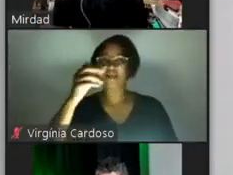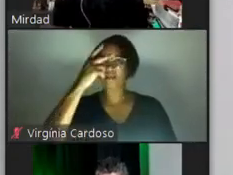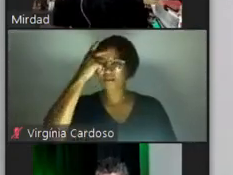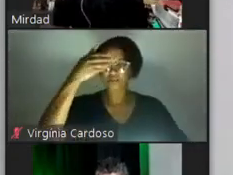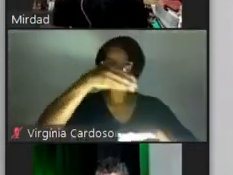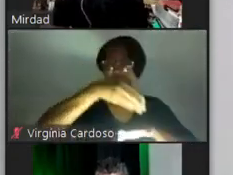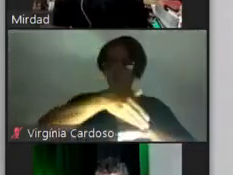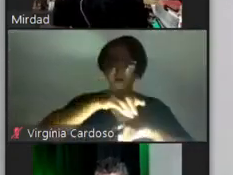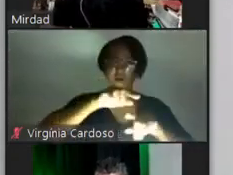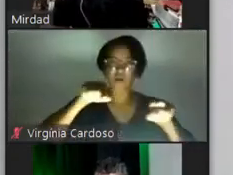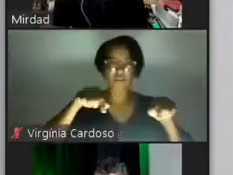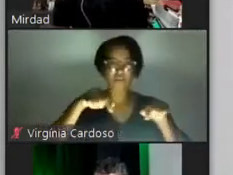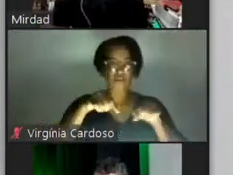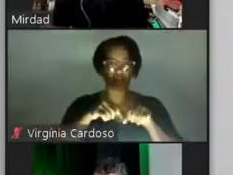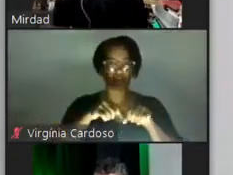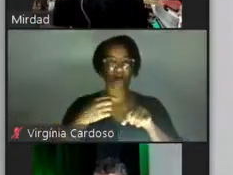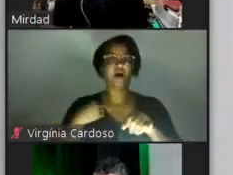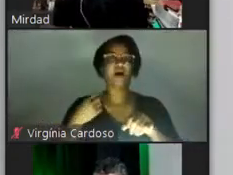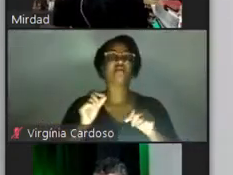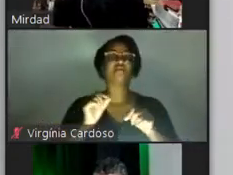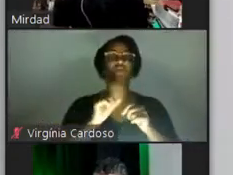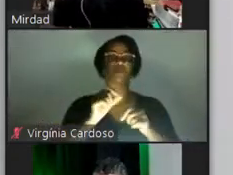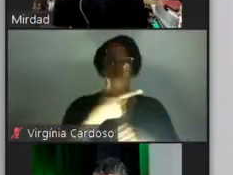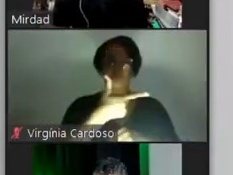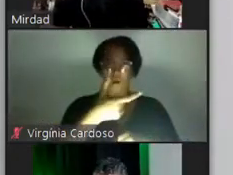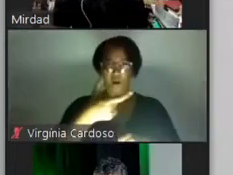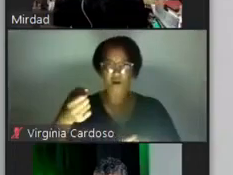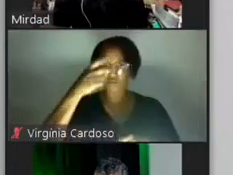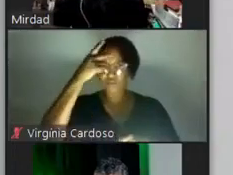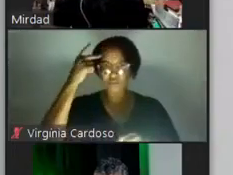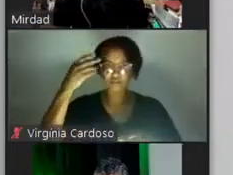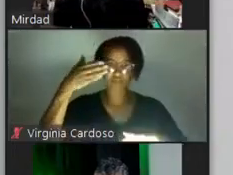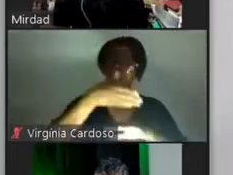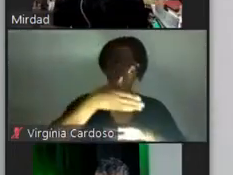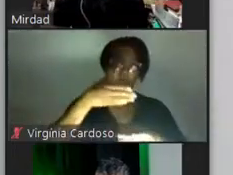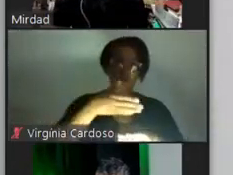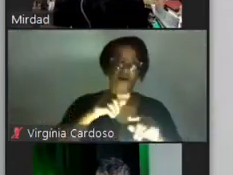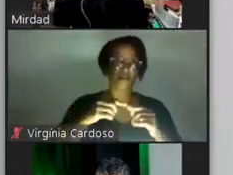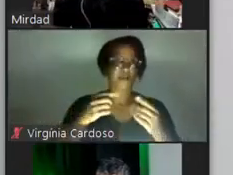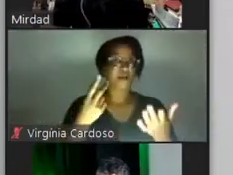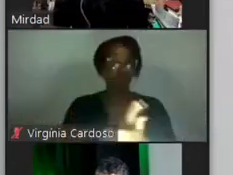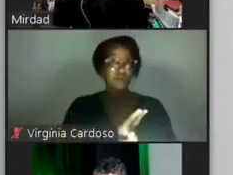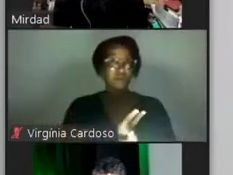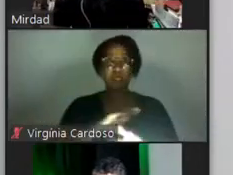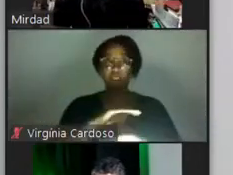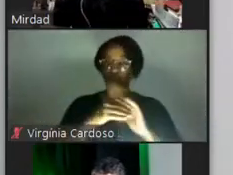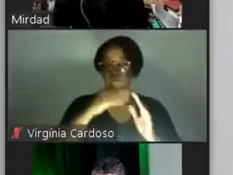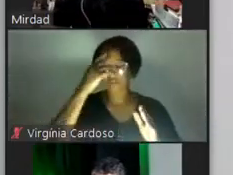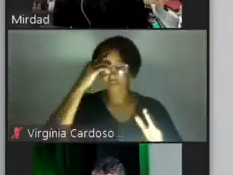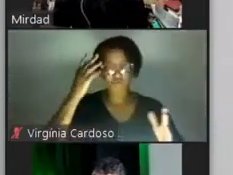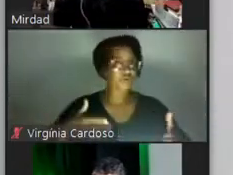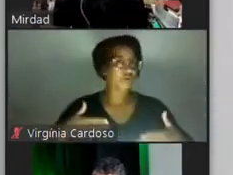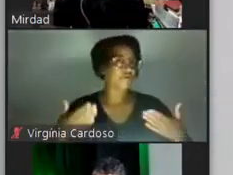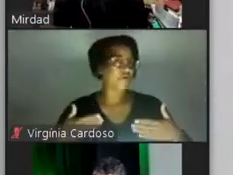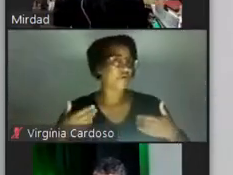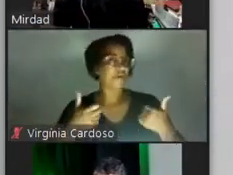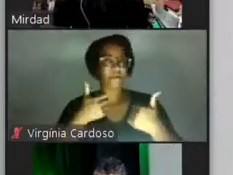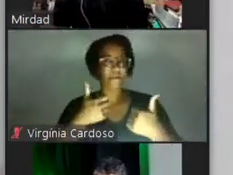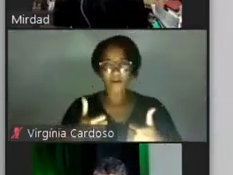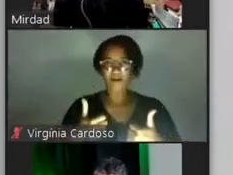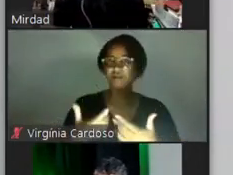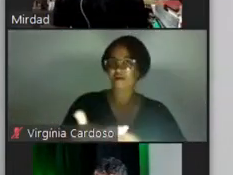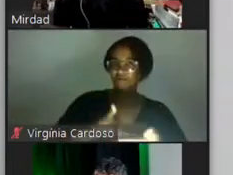botou 200 pessoas dentro da sala. Só que aconteceu uma... Aí estava todo mundo animado, que as pessoas estavam se sentindo